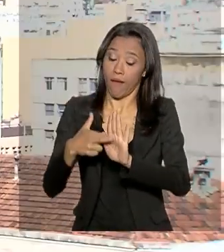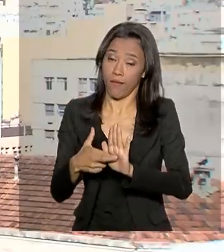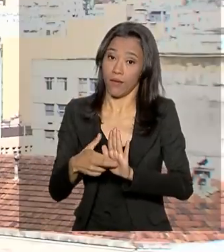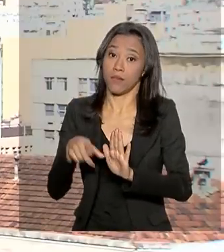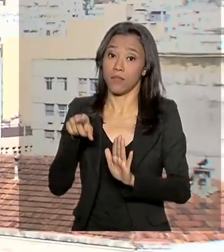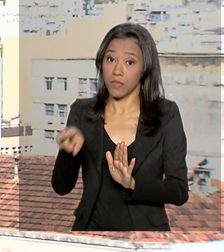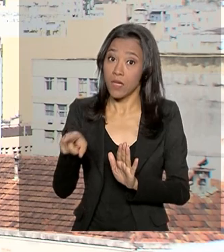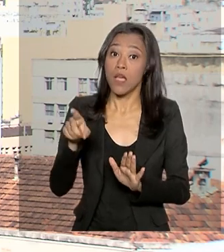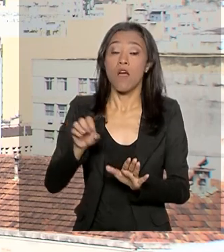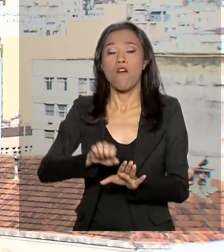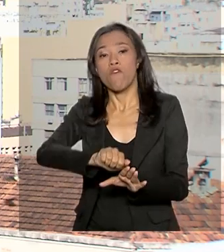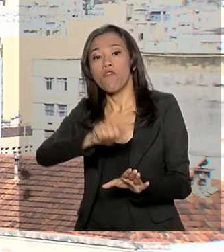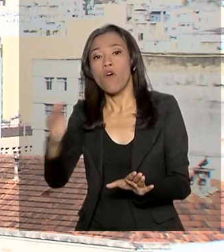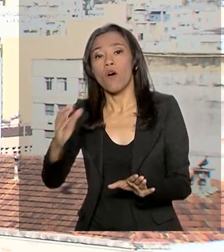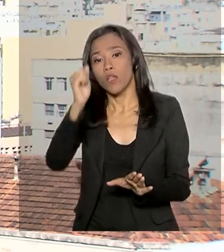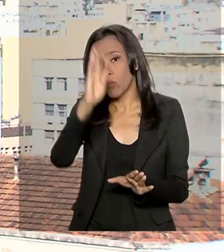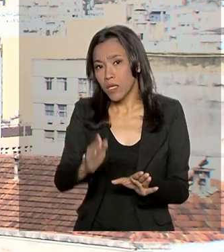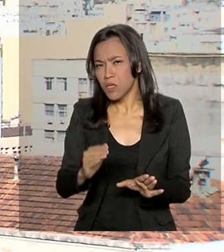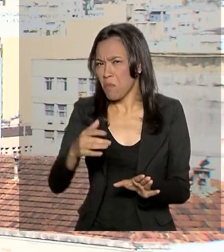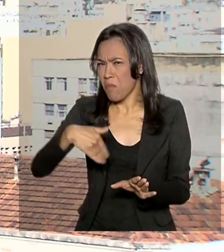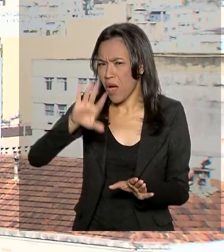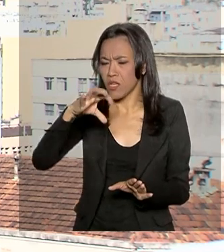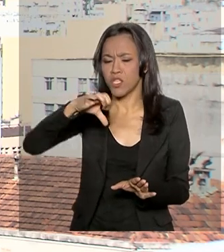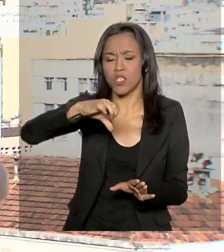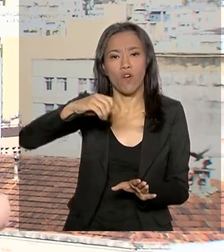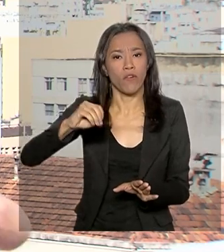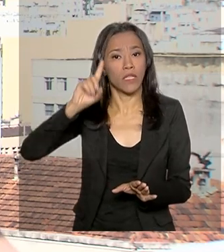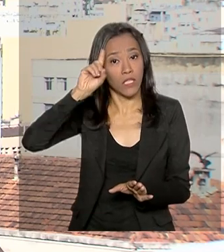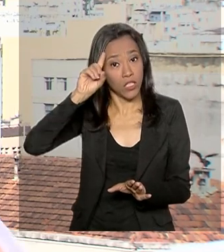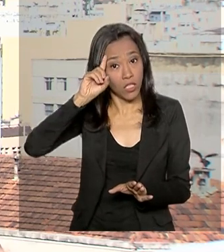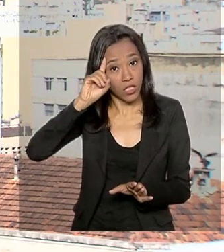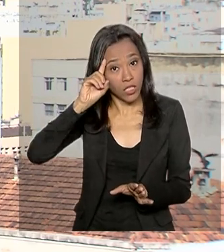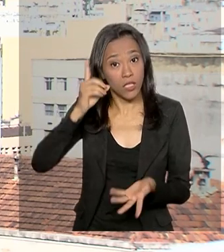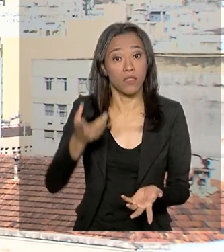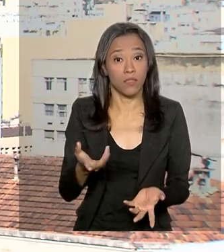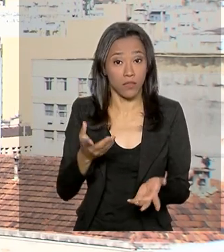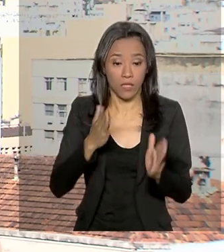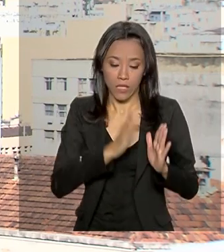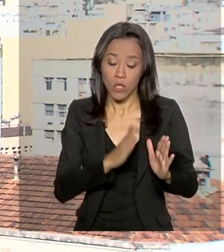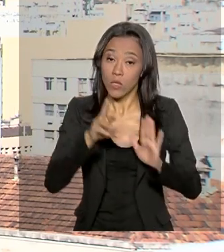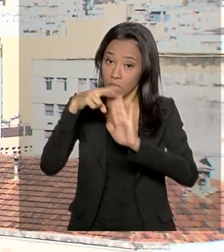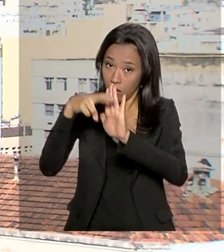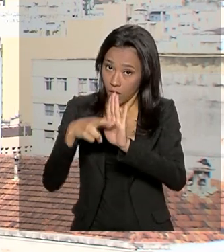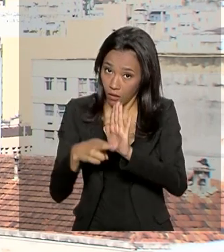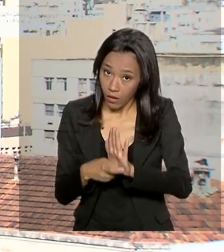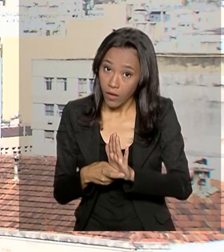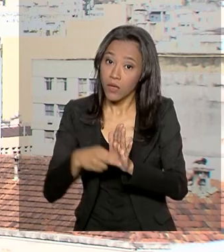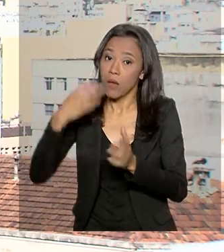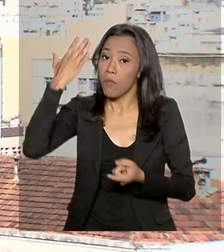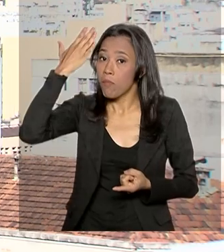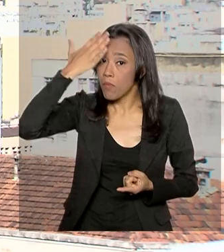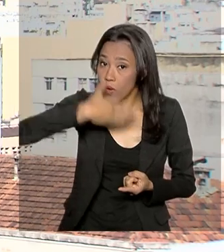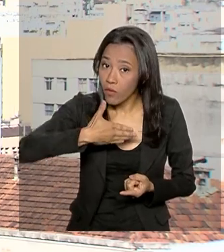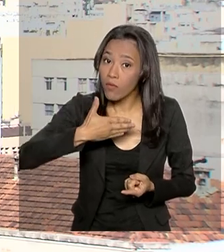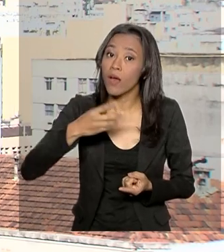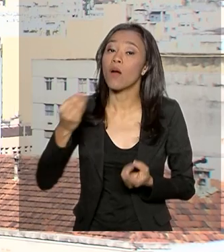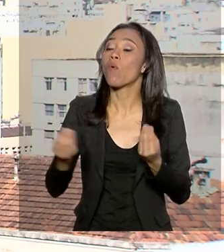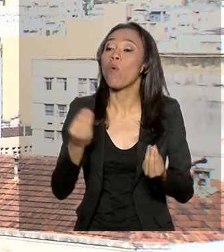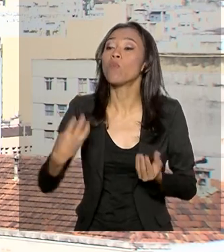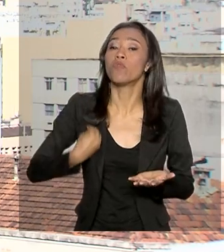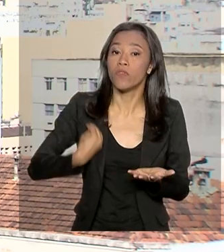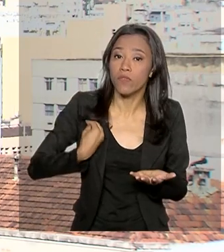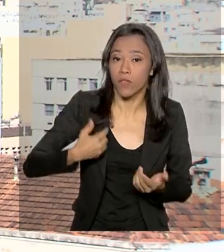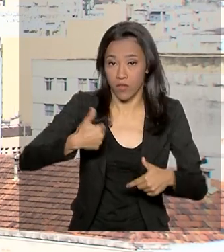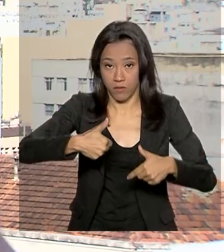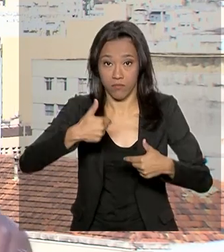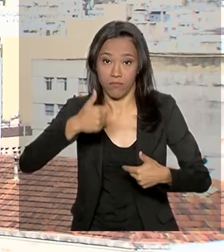permanecido fora do brasil por mais 90 dias a cada ano migratório comprovação de meios de subsistência ea